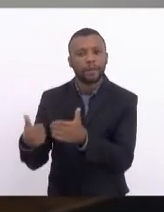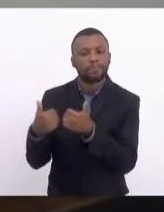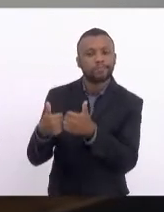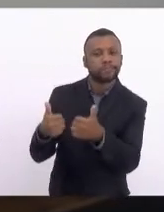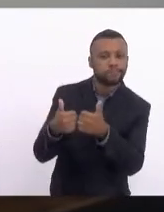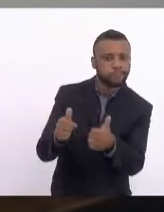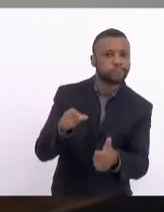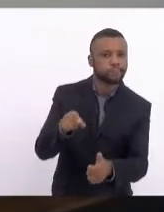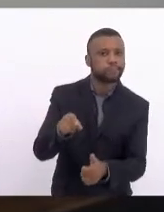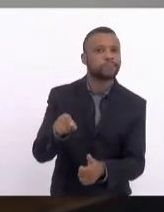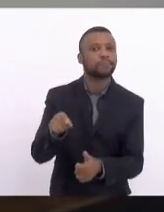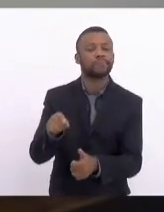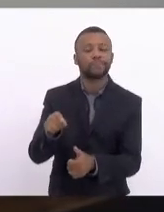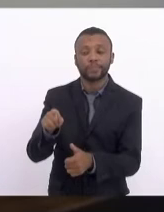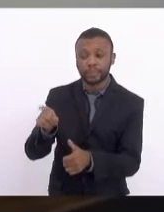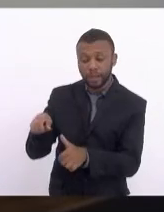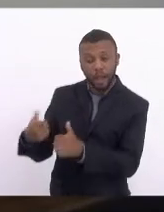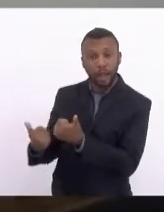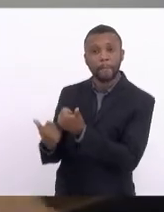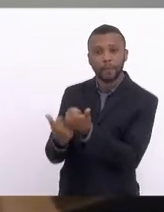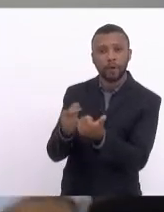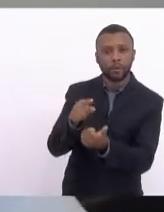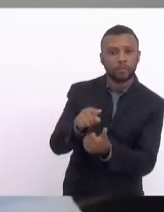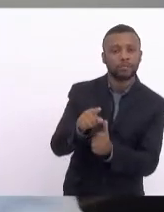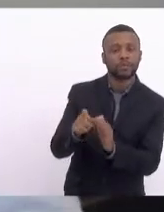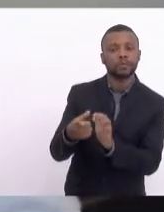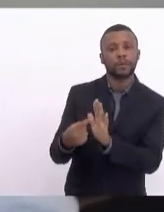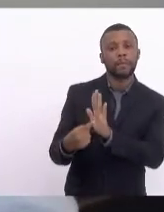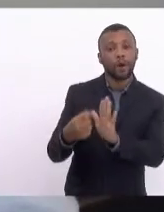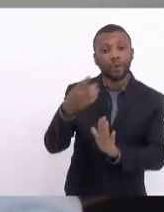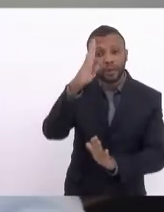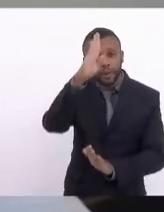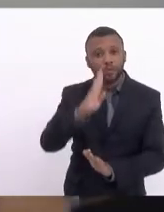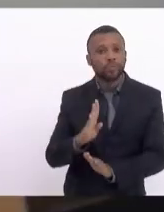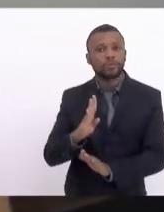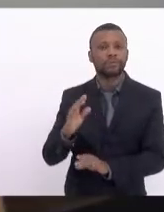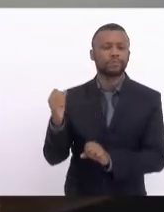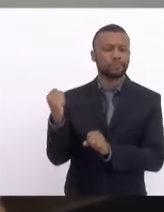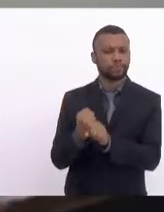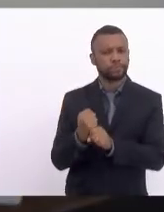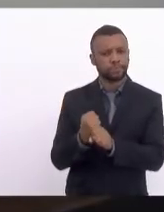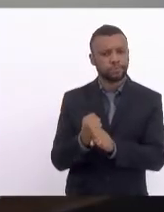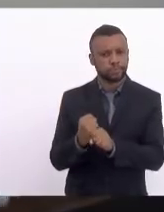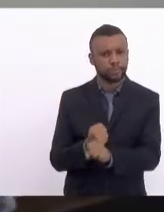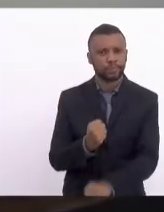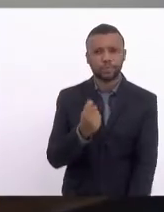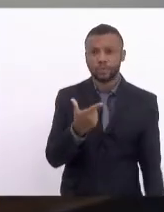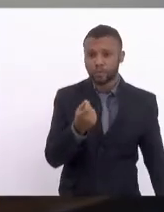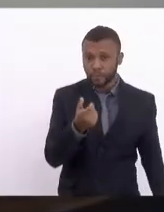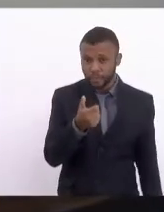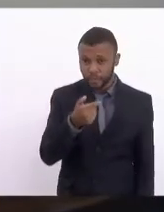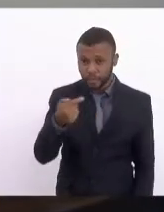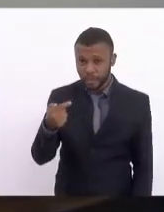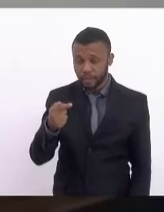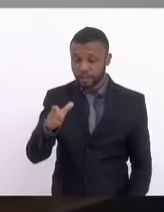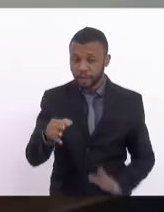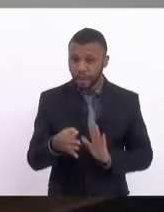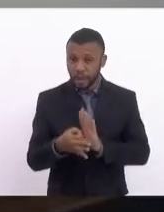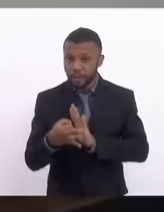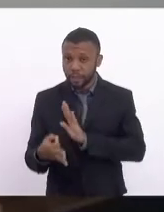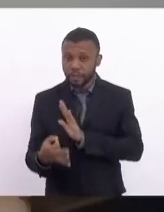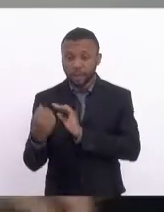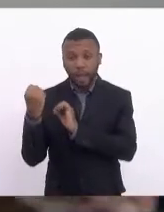subvencionam a gratuidade, desde o ano de 2017, é o que alega a